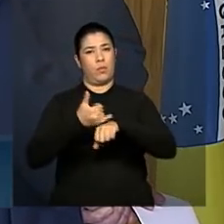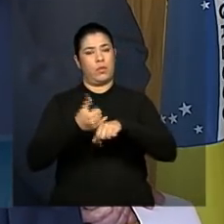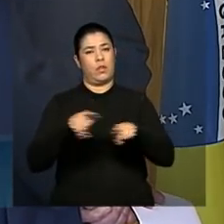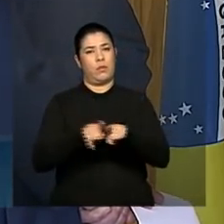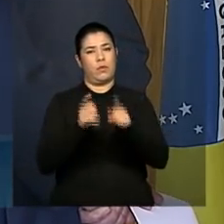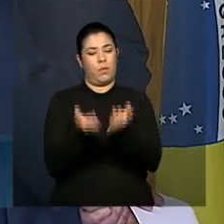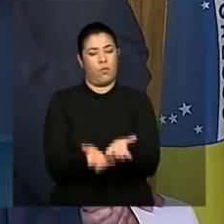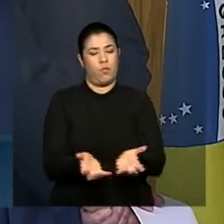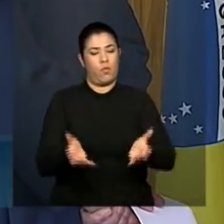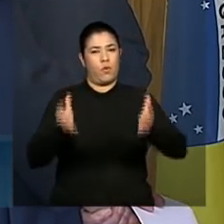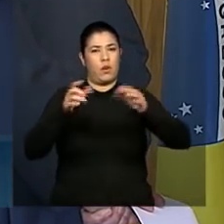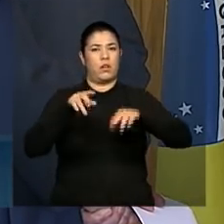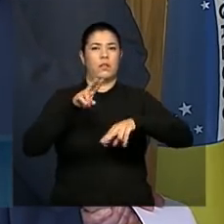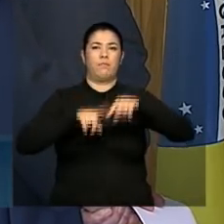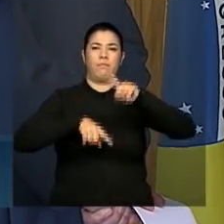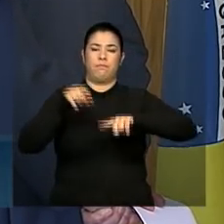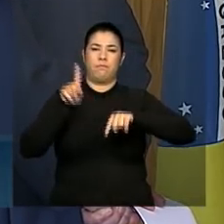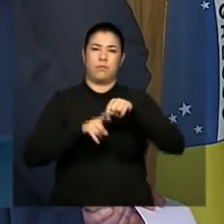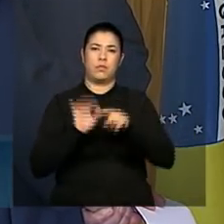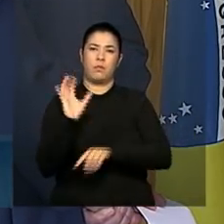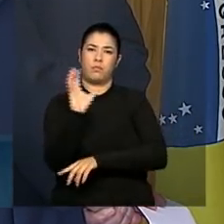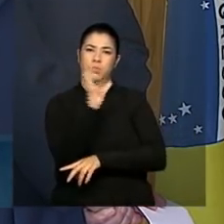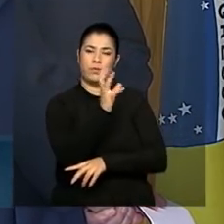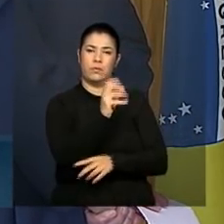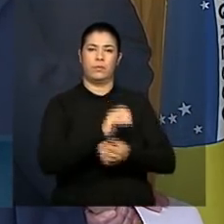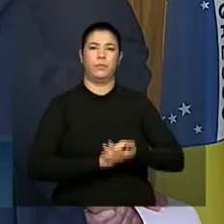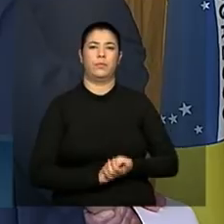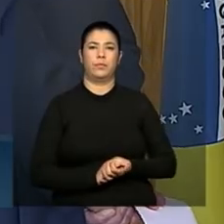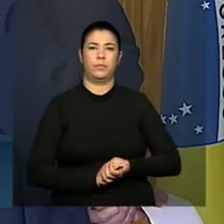cestaria de materiais vegetais.